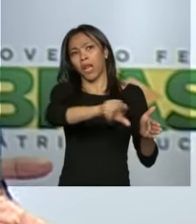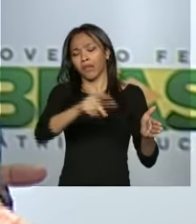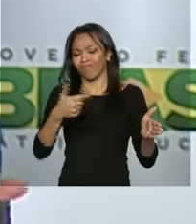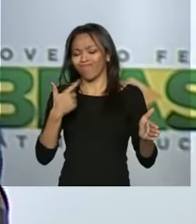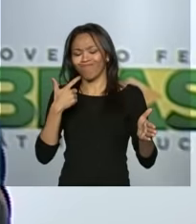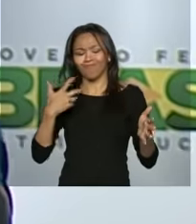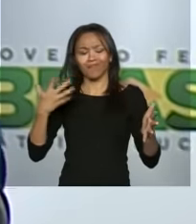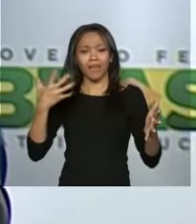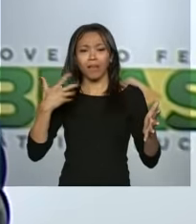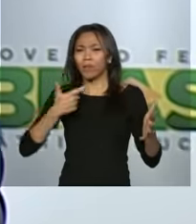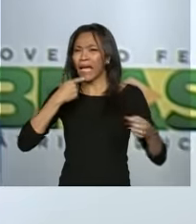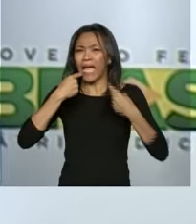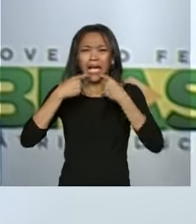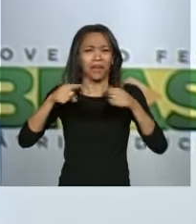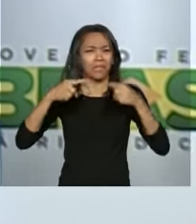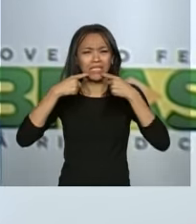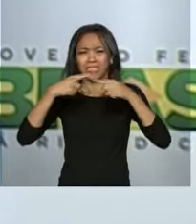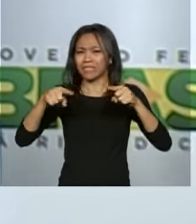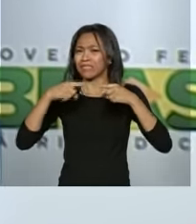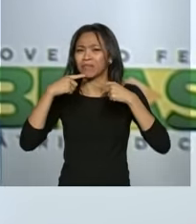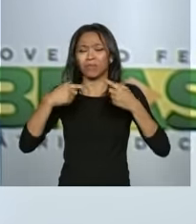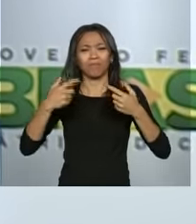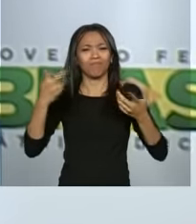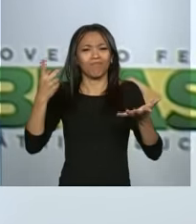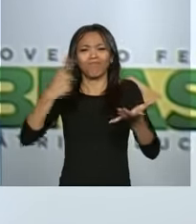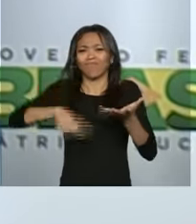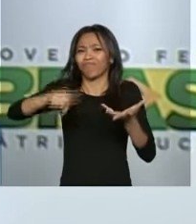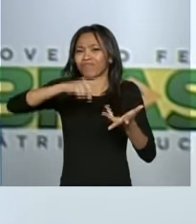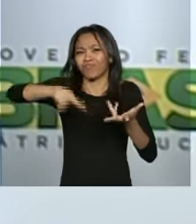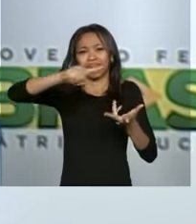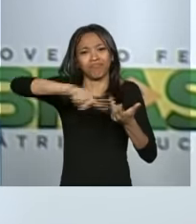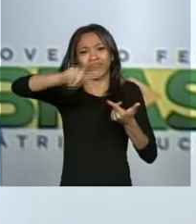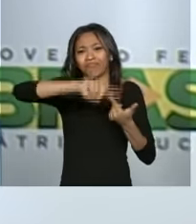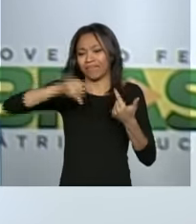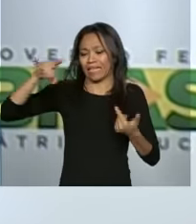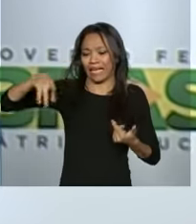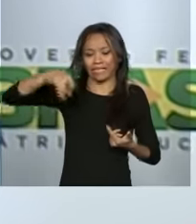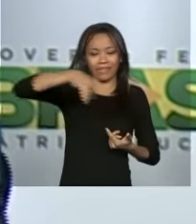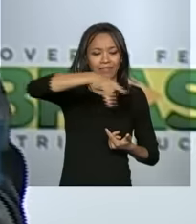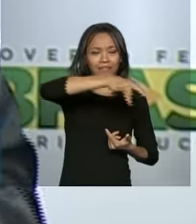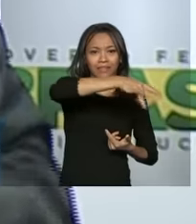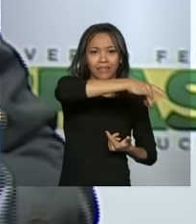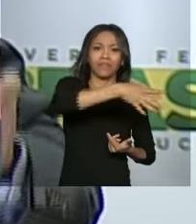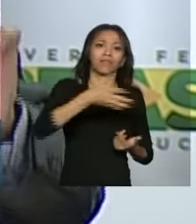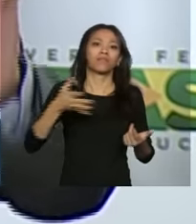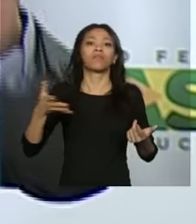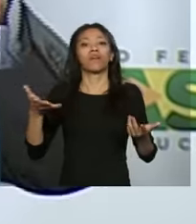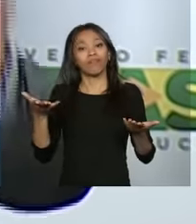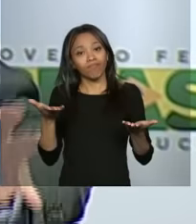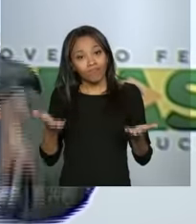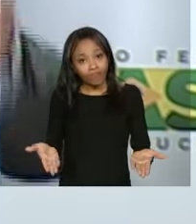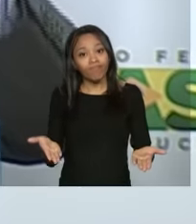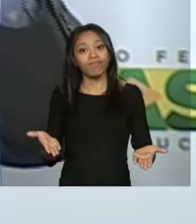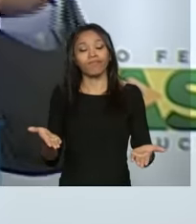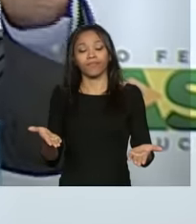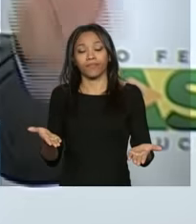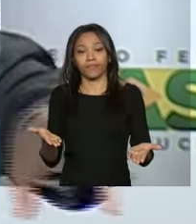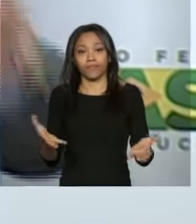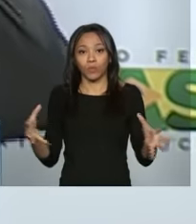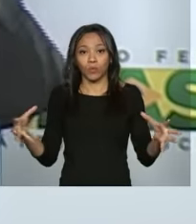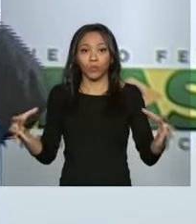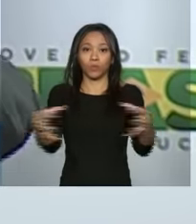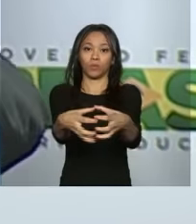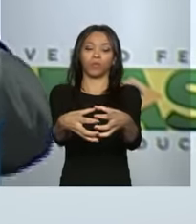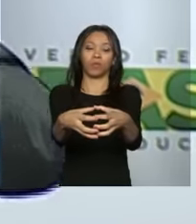do trigo né porque vai colocando sob suspenção todos que estão de alguma maneira envolvidas na cadeia de cons de e